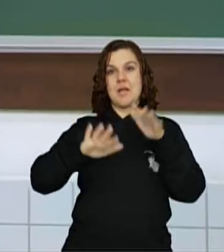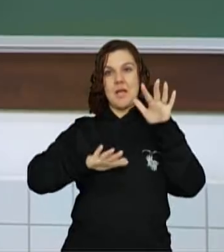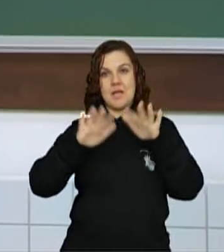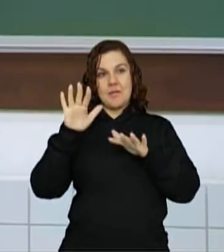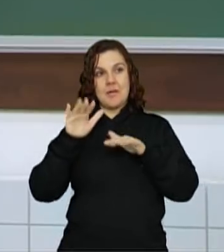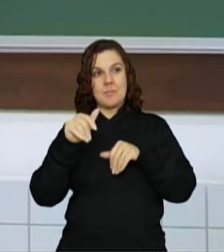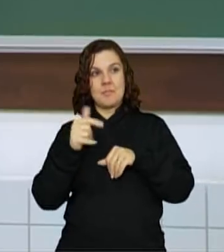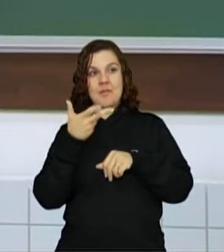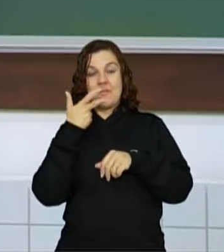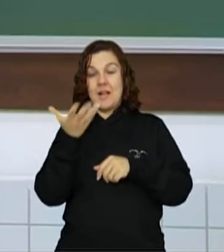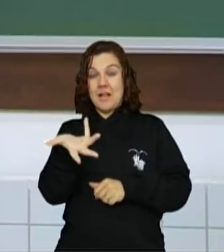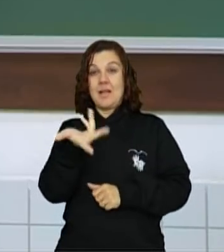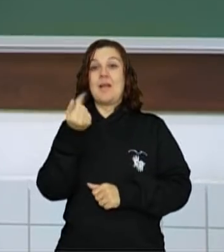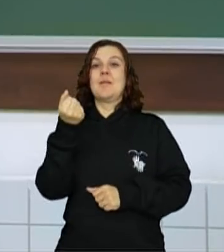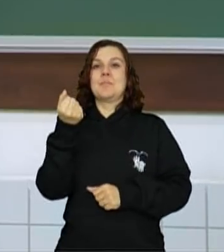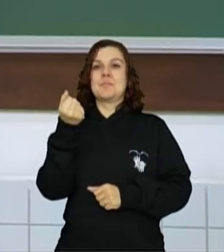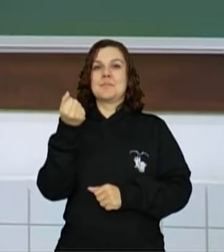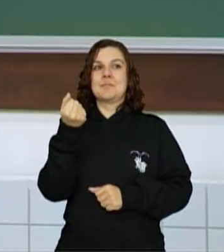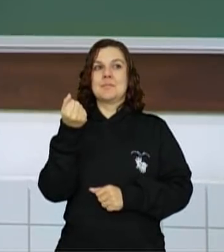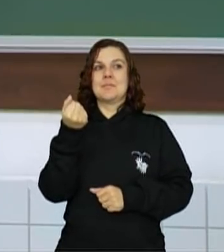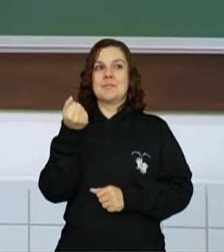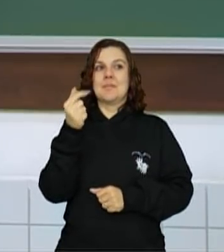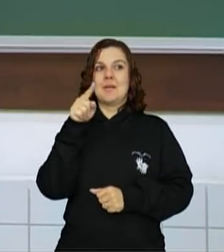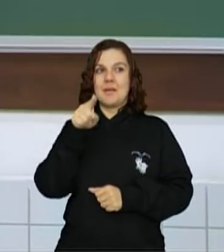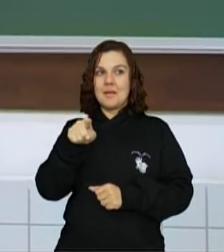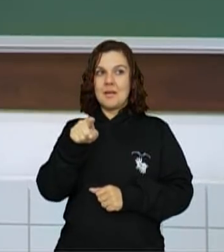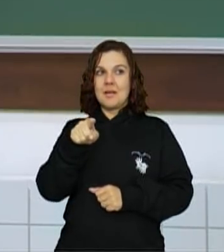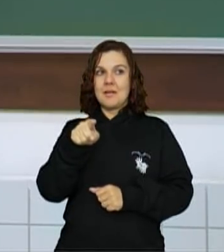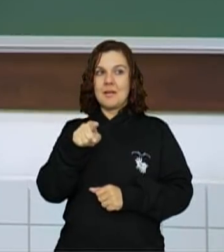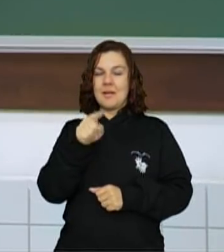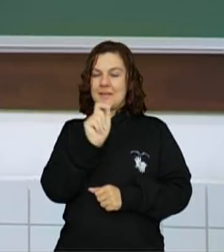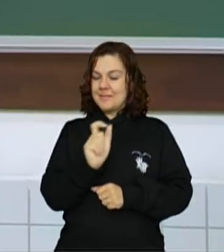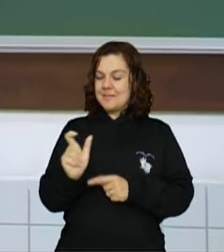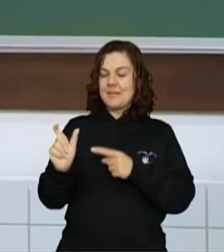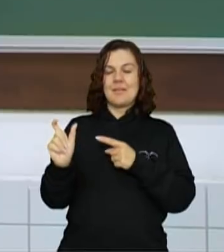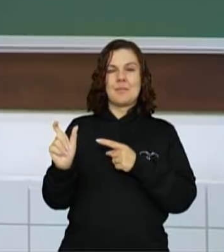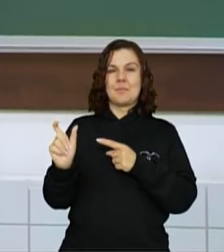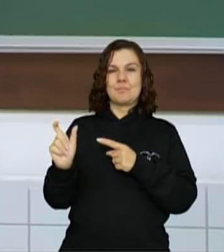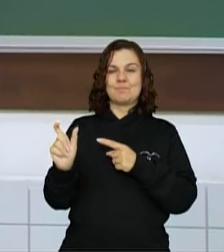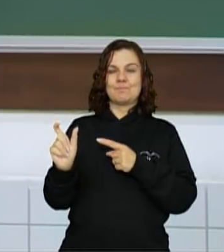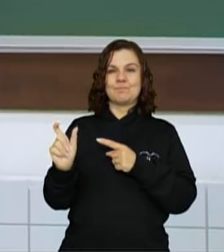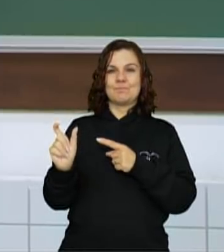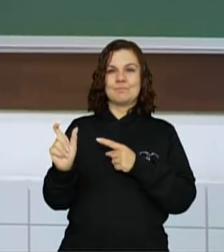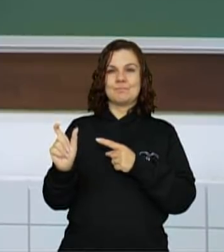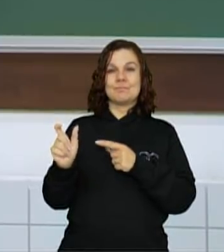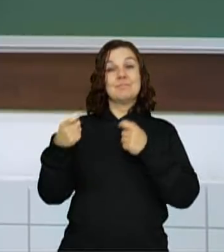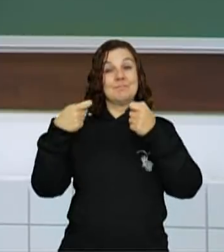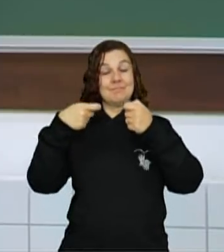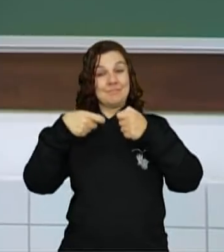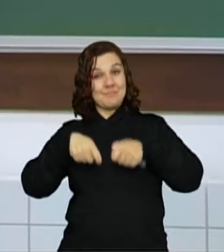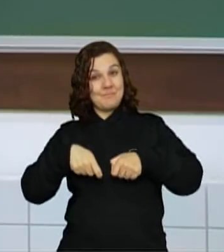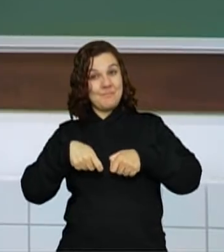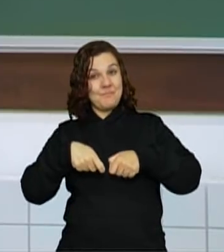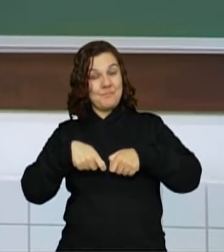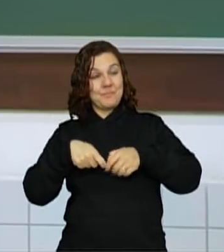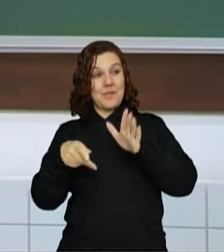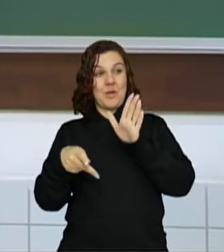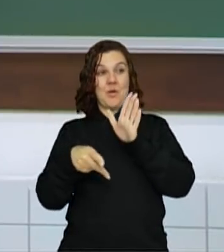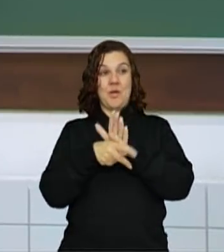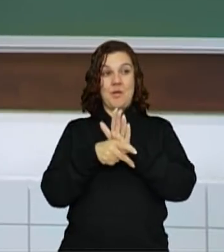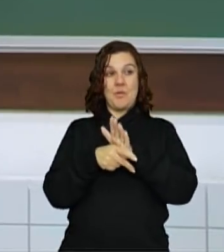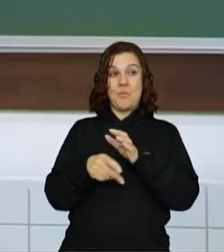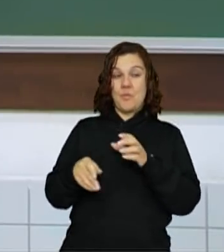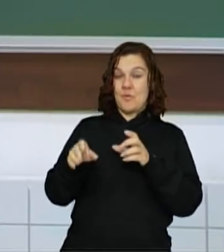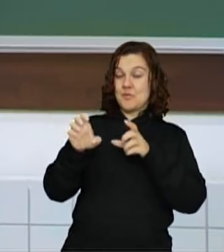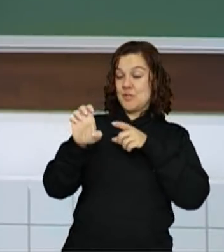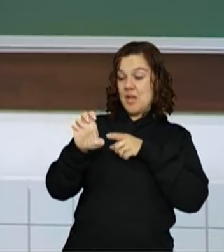falamos muito rápido. E aí, aquela palavrinha que devia sair com o som de